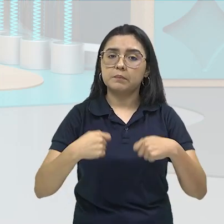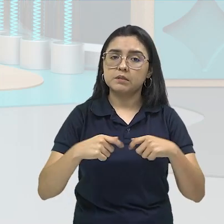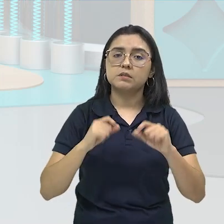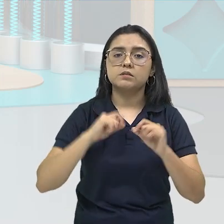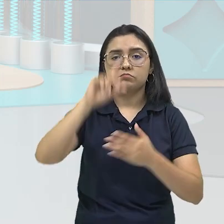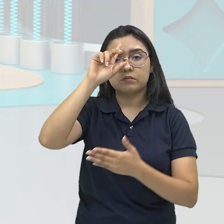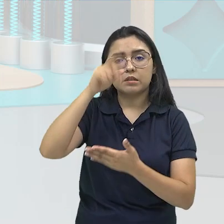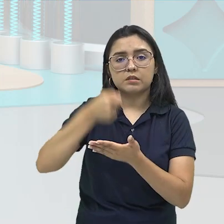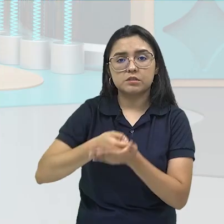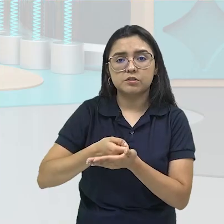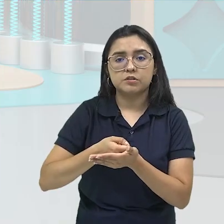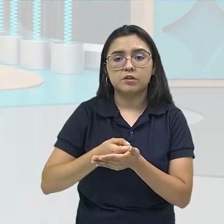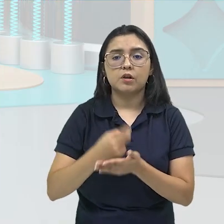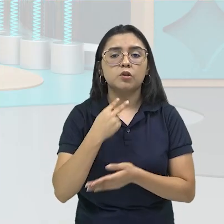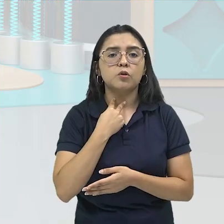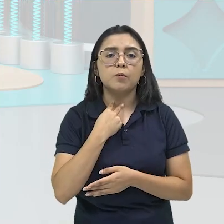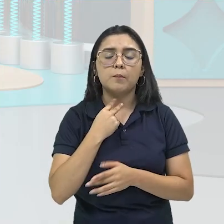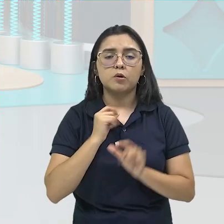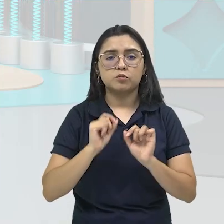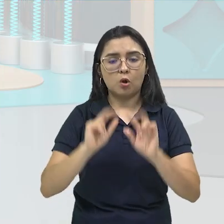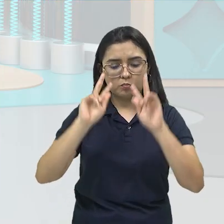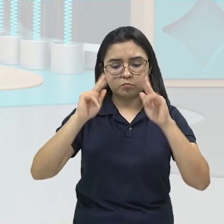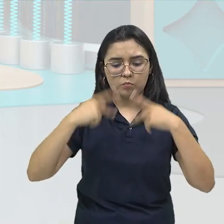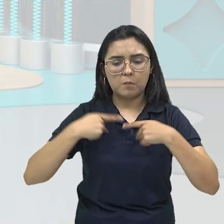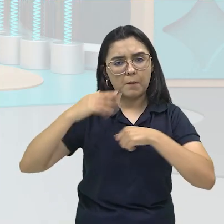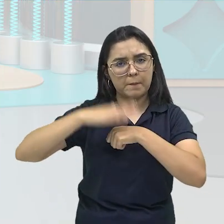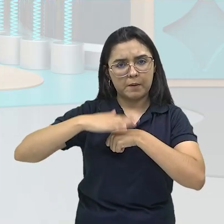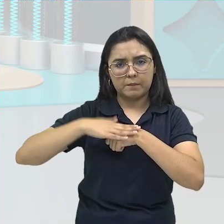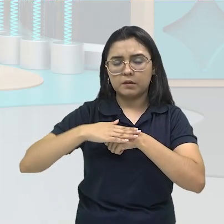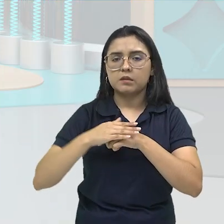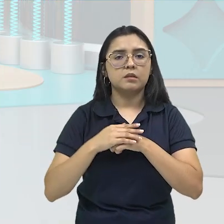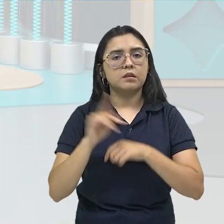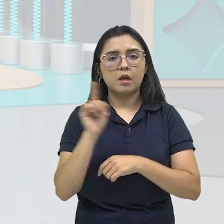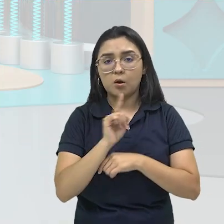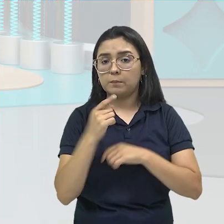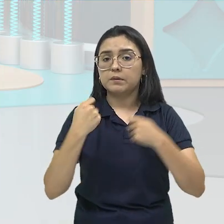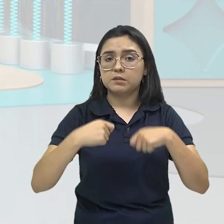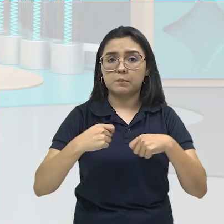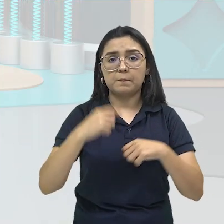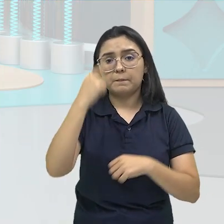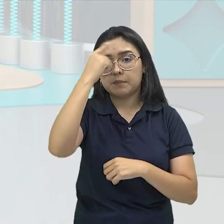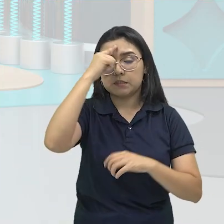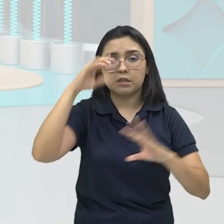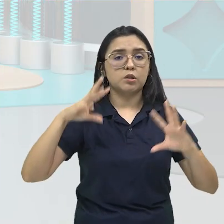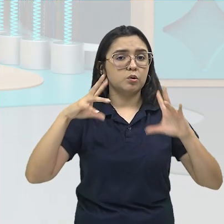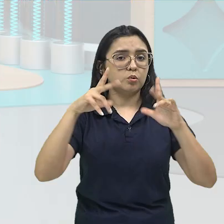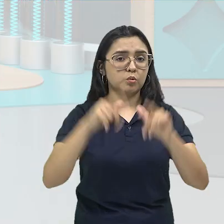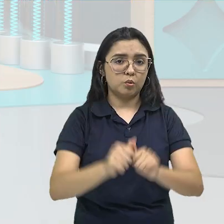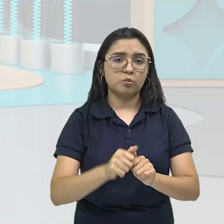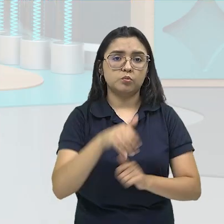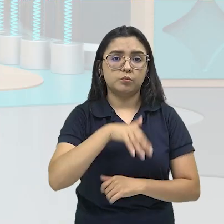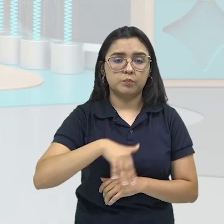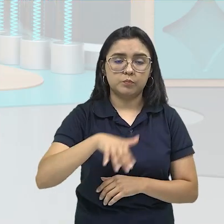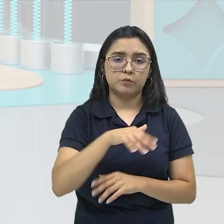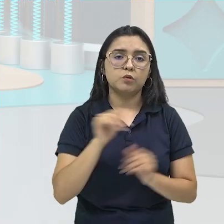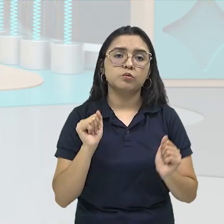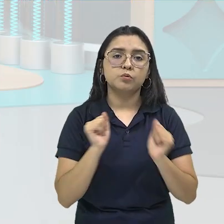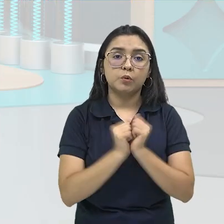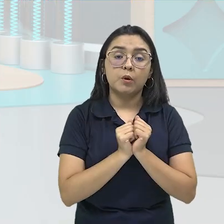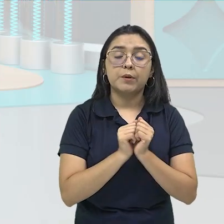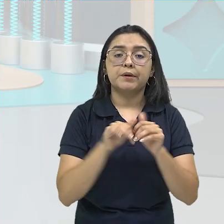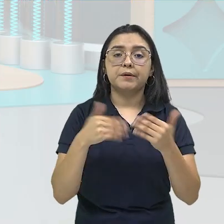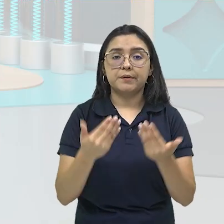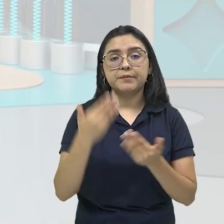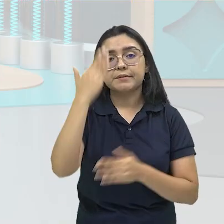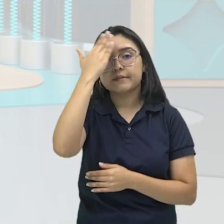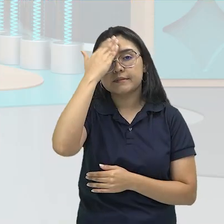as decisões. E eu não posso pensar somente em mim, eu tenho que pensar no quê? No coletivo. certo? Então, a gente